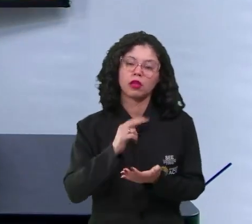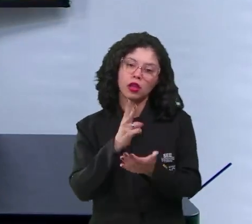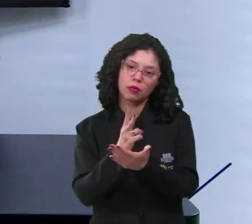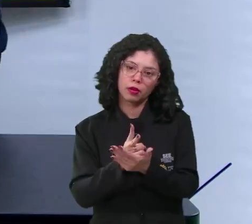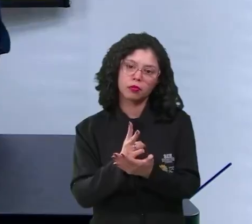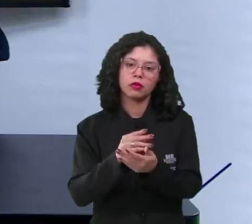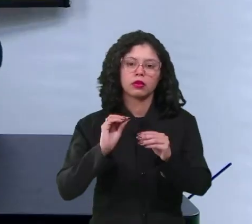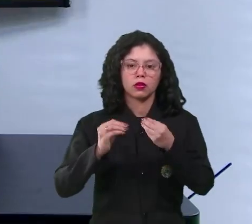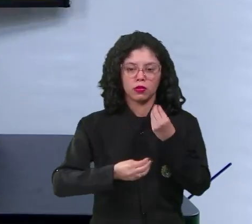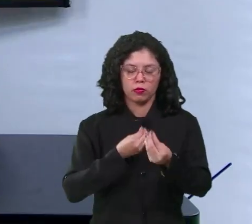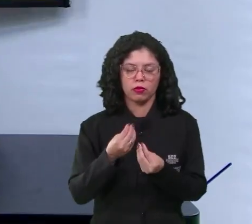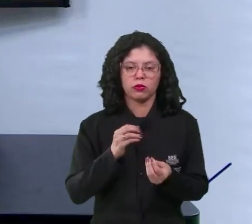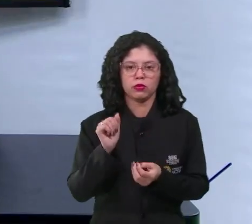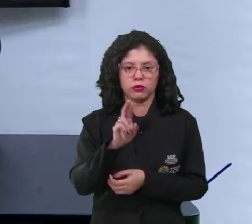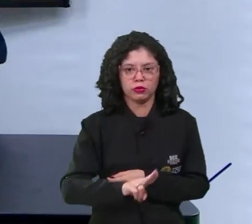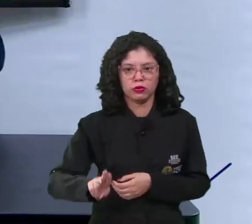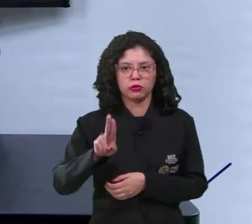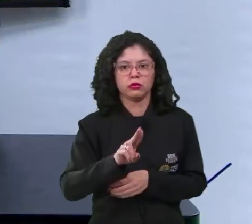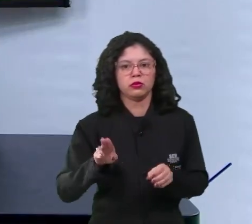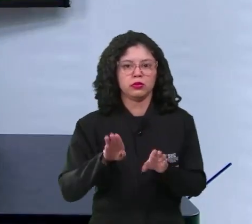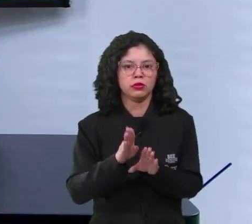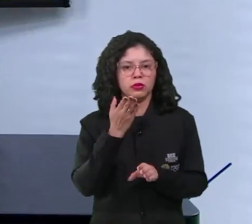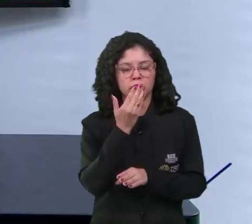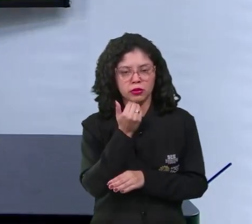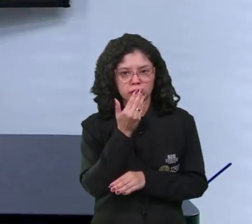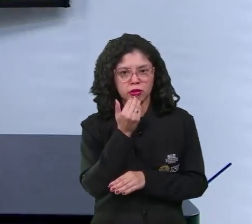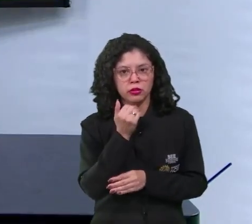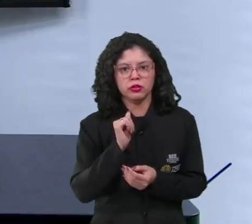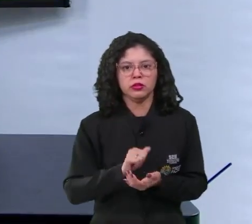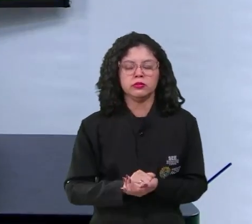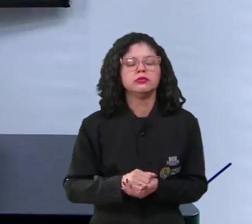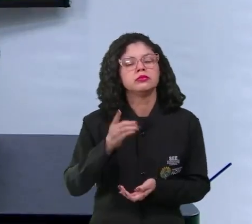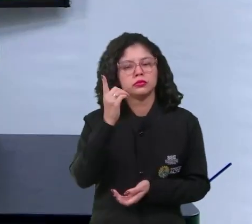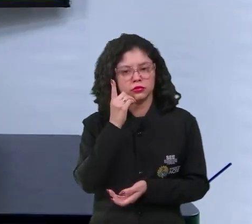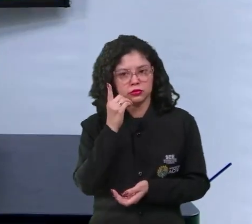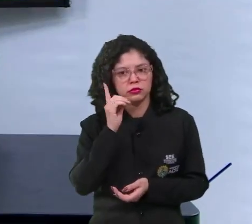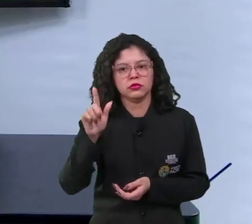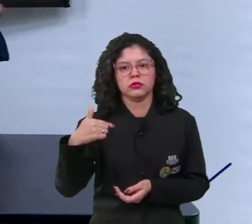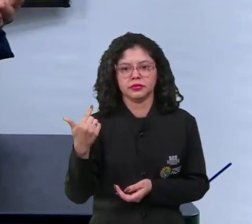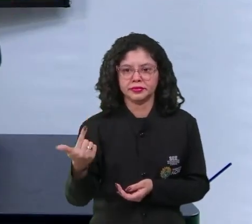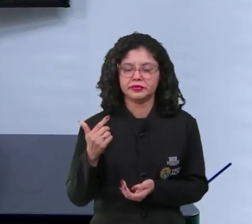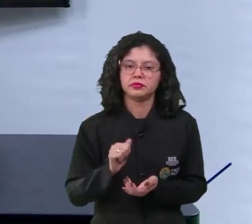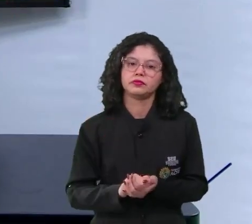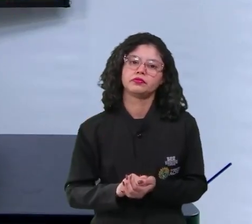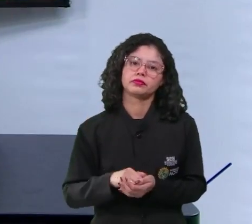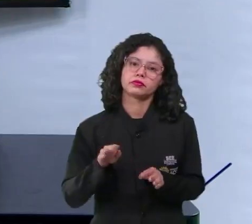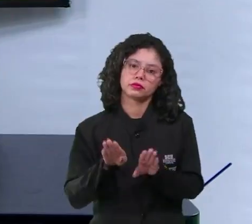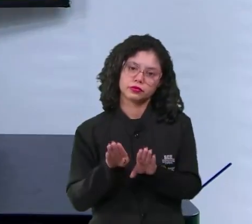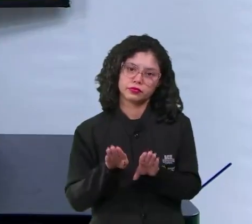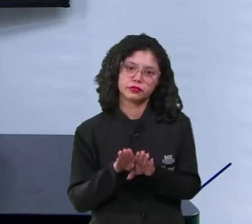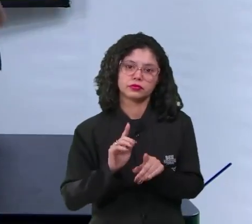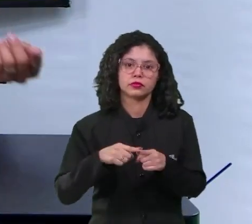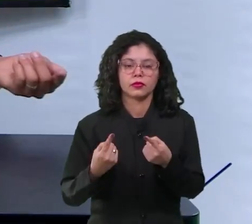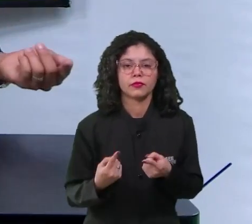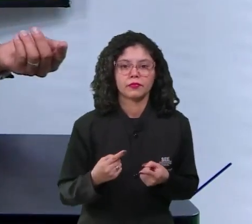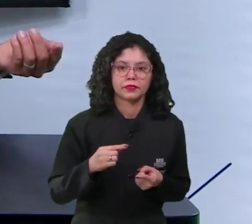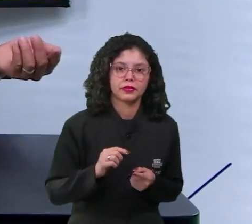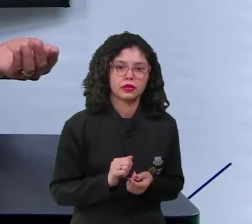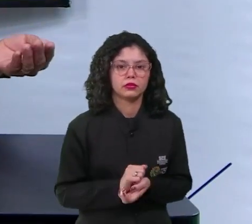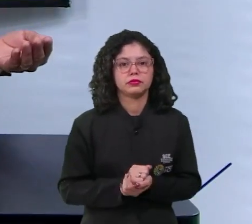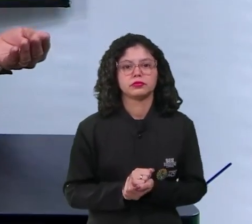mesma forma. Alguns utilizam na alimentação cotidiana e outros a utilizam também em